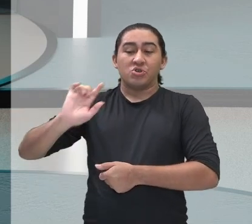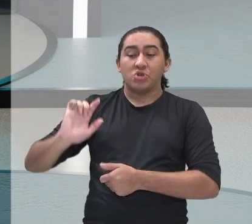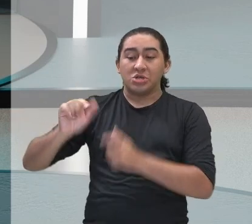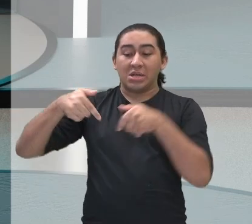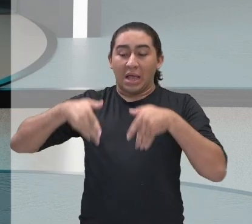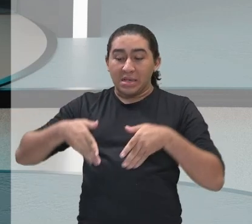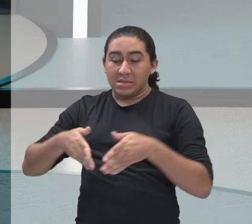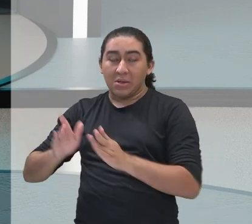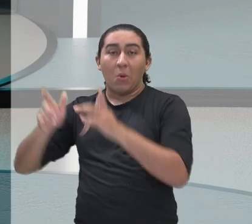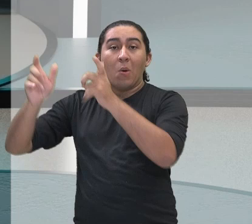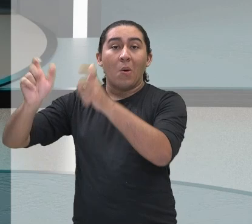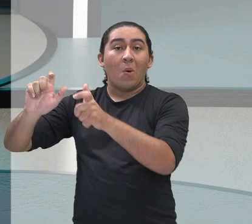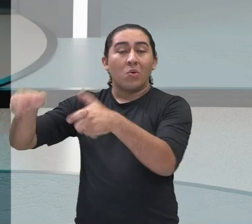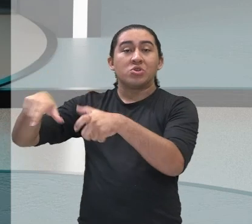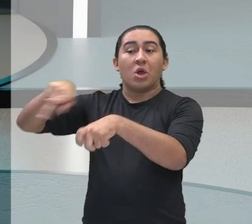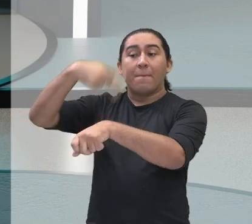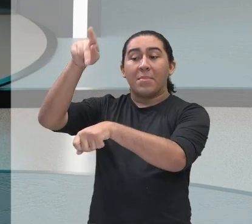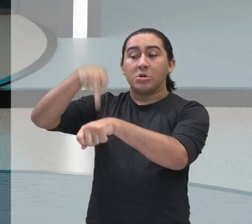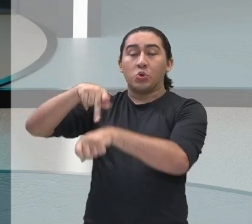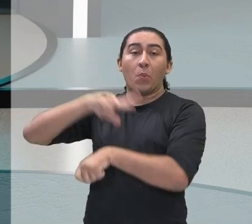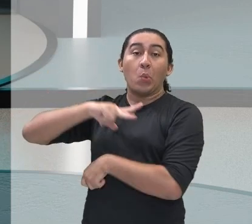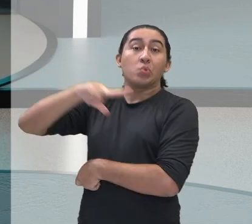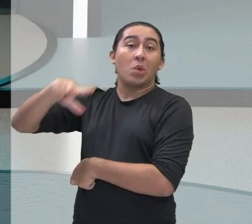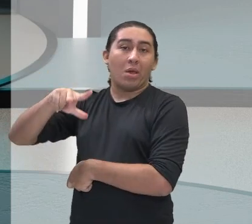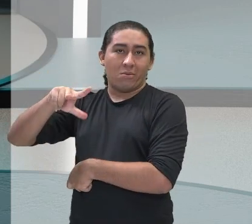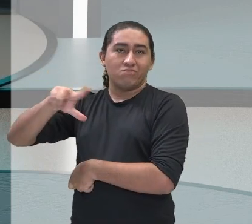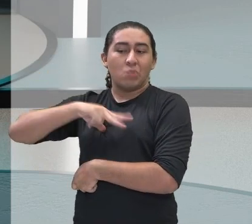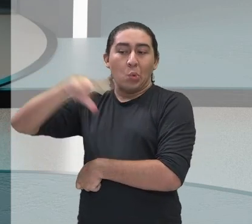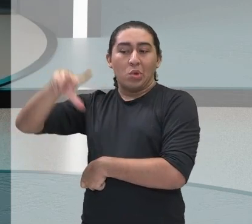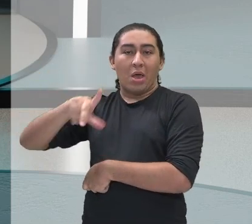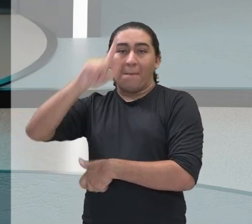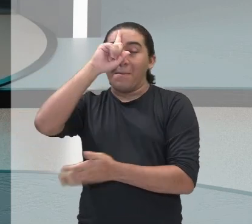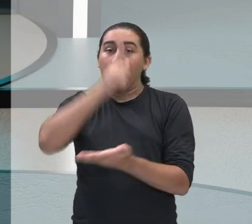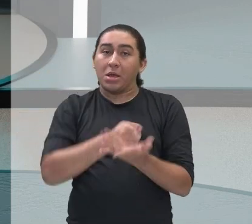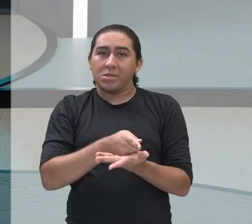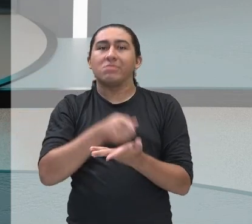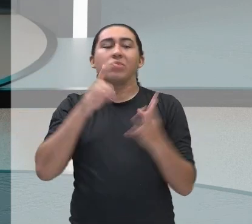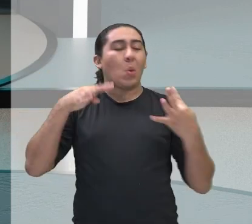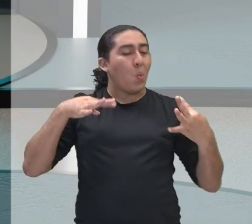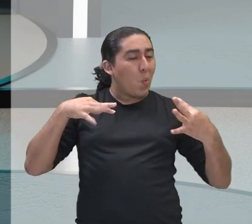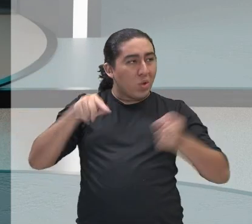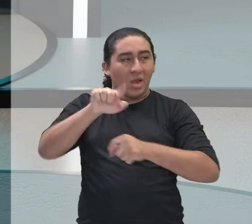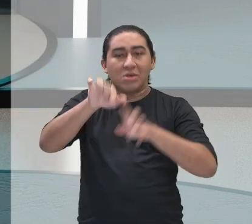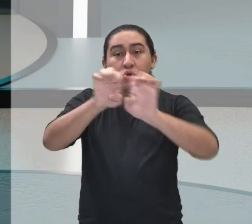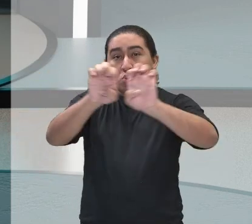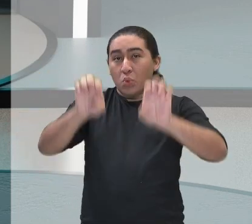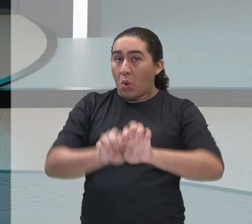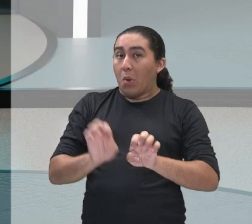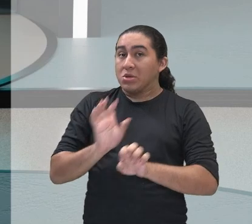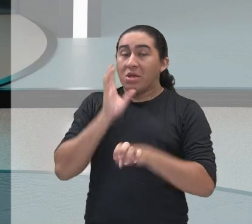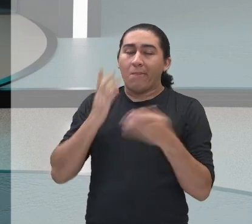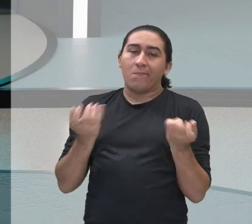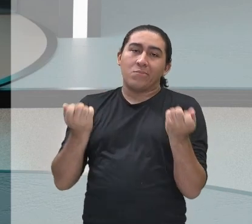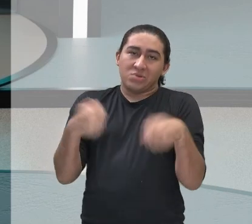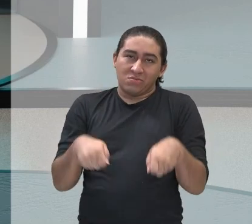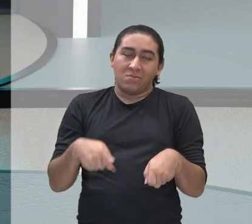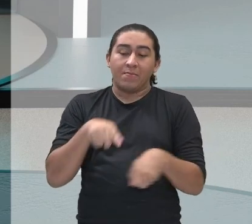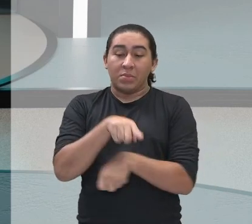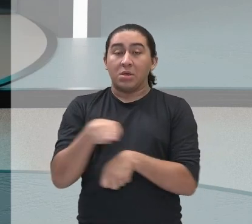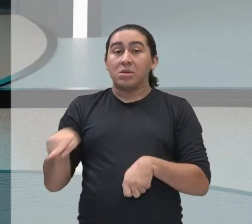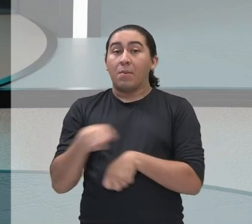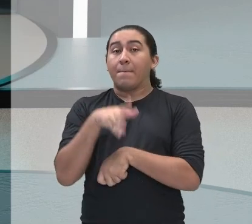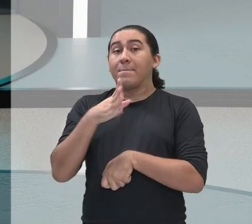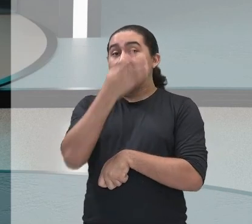de Portugal. Eram portugueses que comandavam tudo isso. Então, foi dessa forma que o